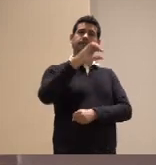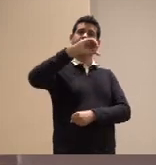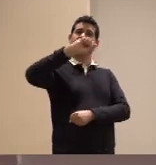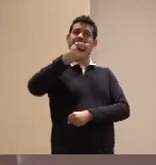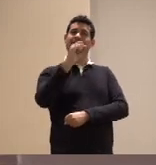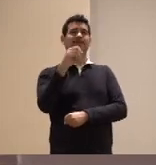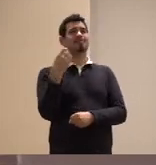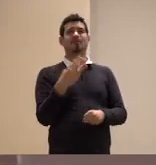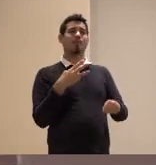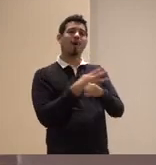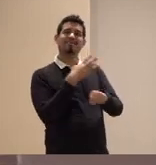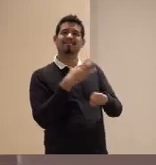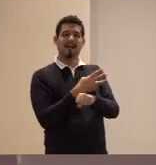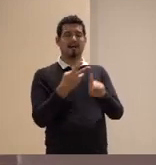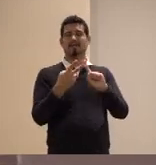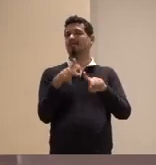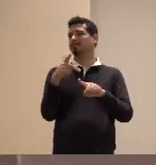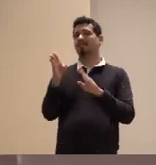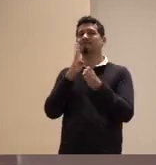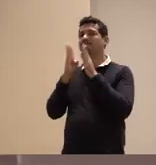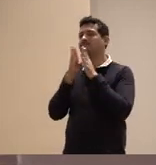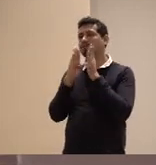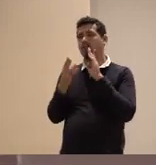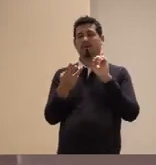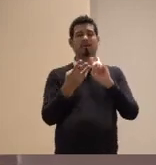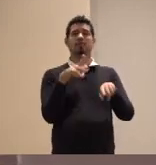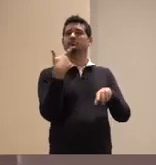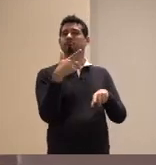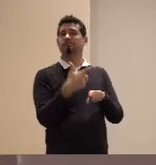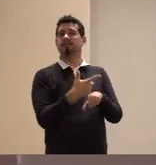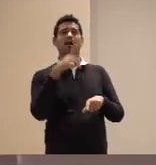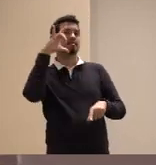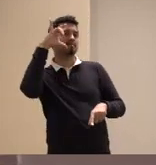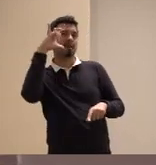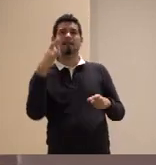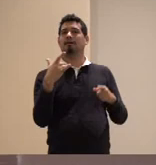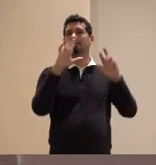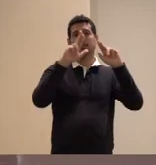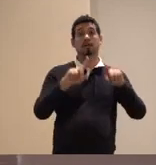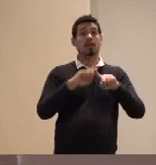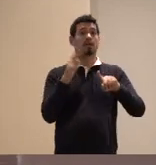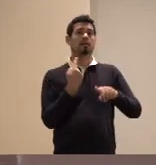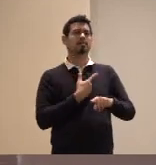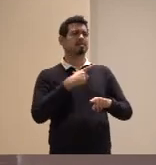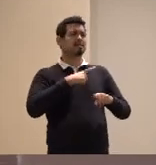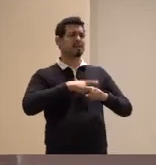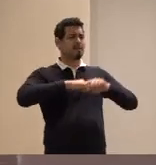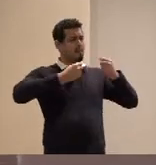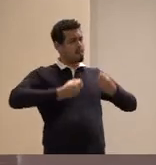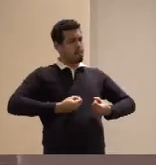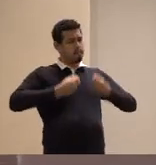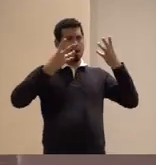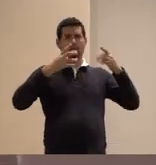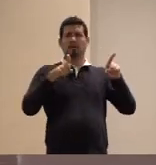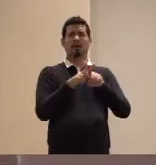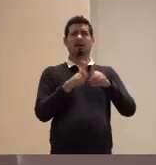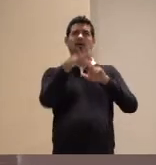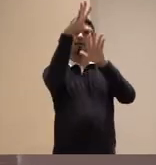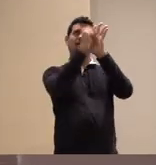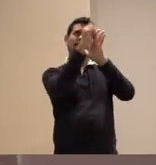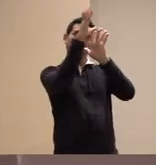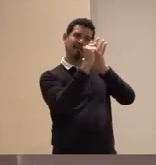tínhamos WhatsApp, não tínhamos Facebook, não tínhamos Instagram, não tínhamos nada, e nós tivemos 1,5 milhão de